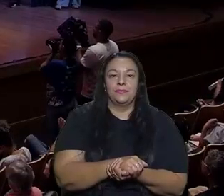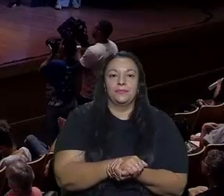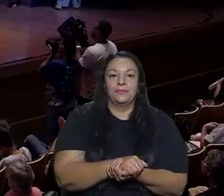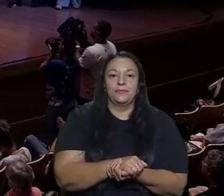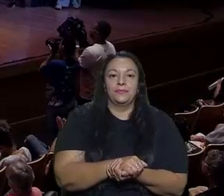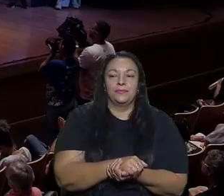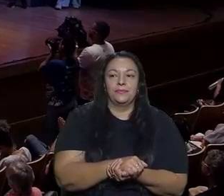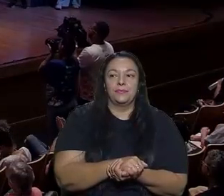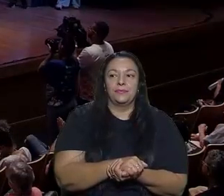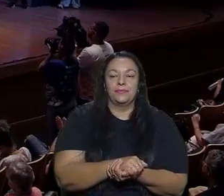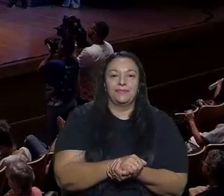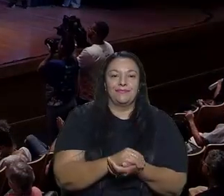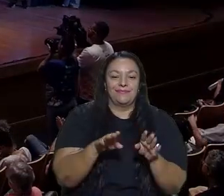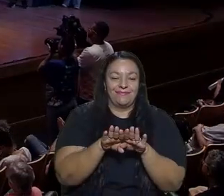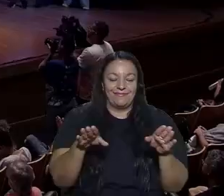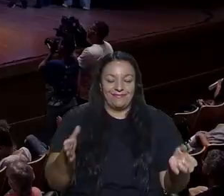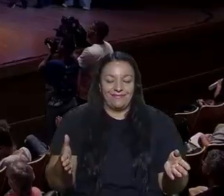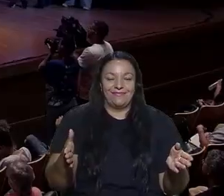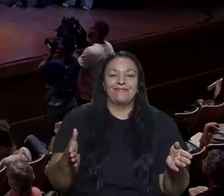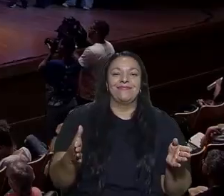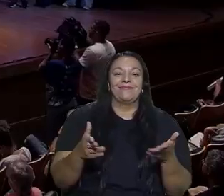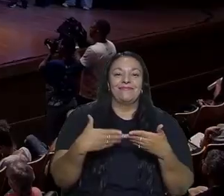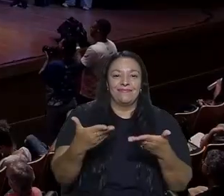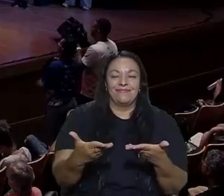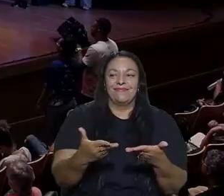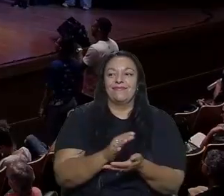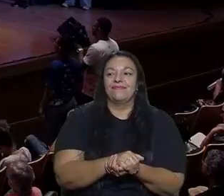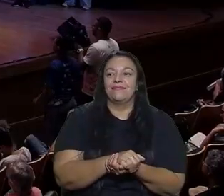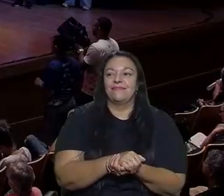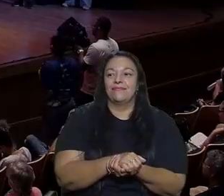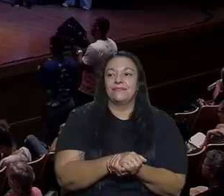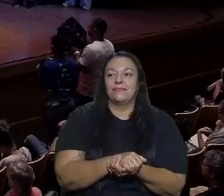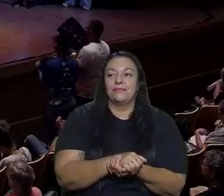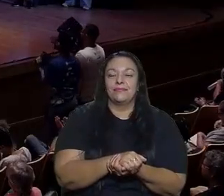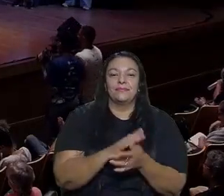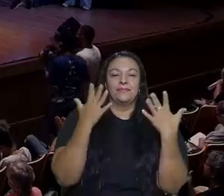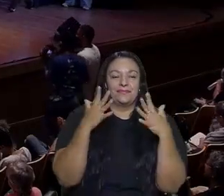Vamos assim, o palco concentrado, quem está participando da entrega.